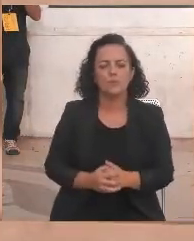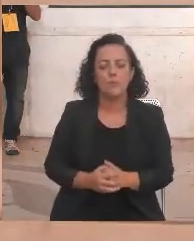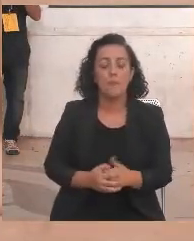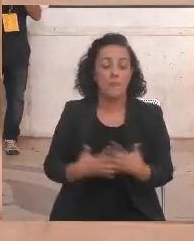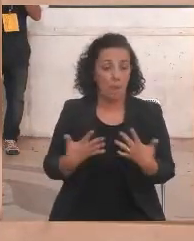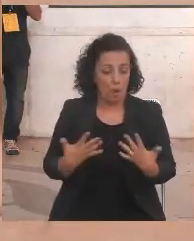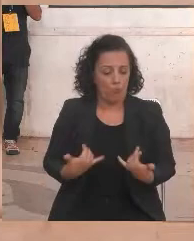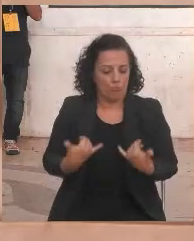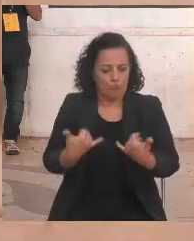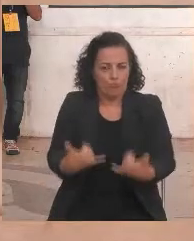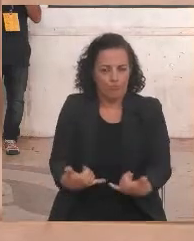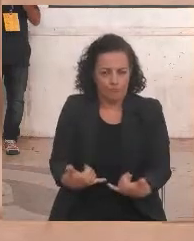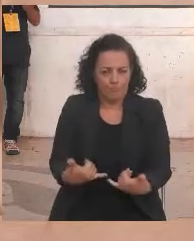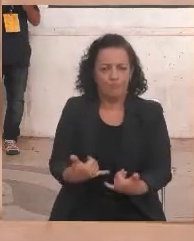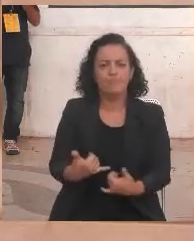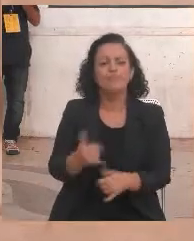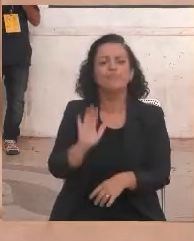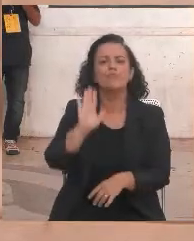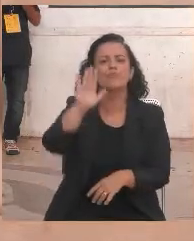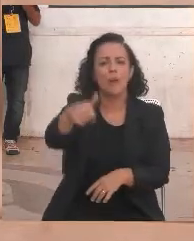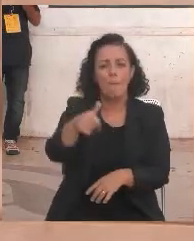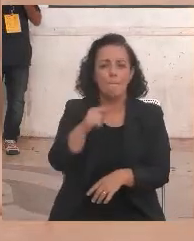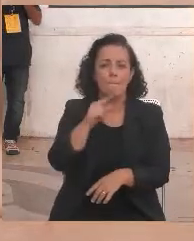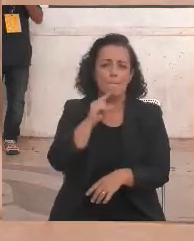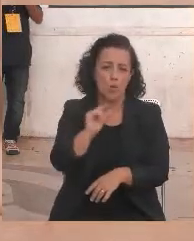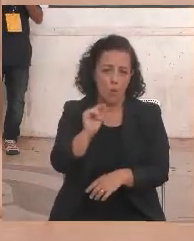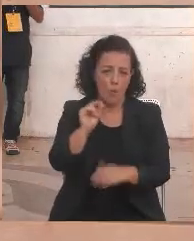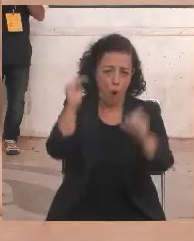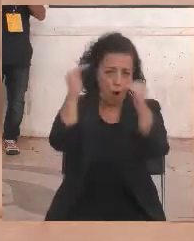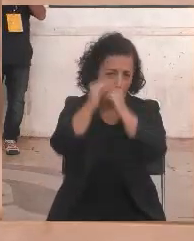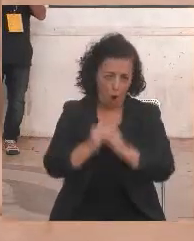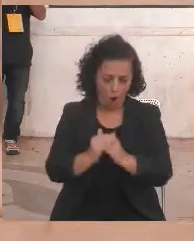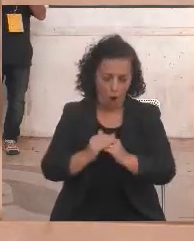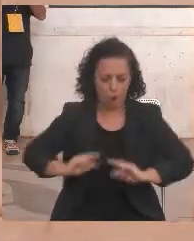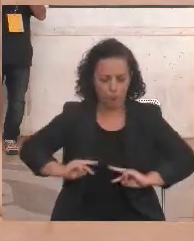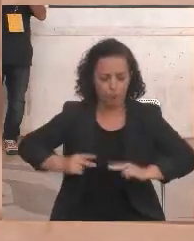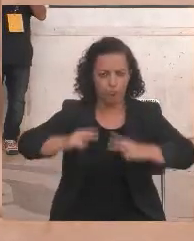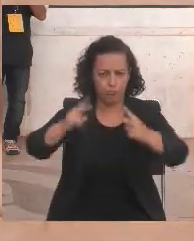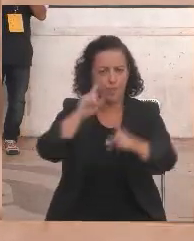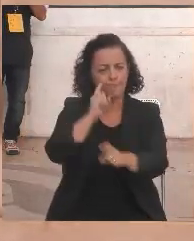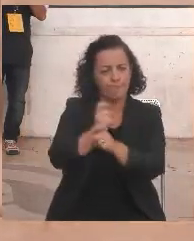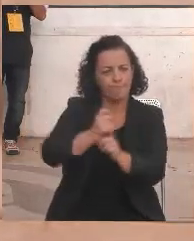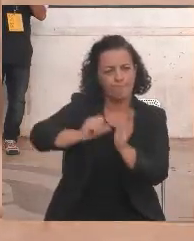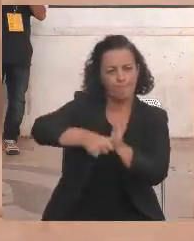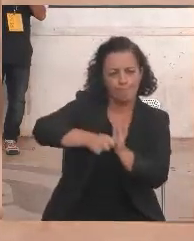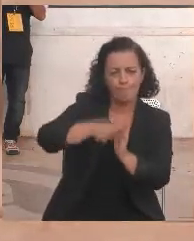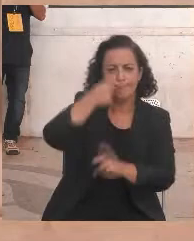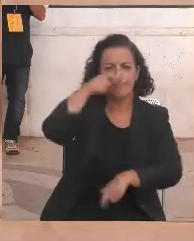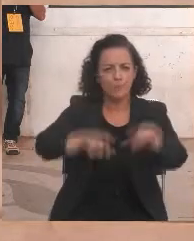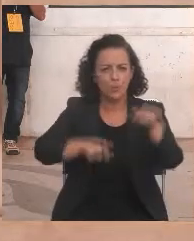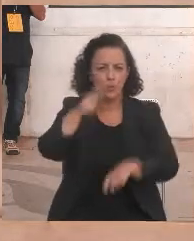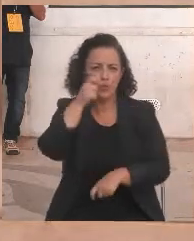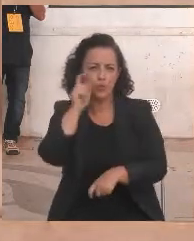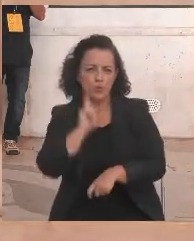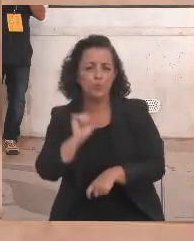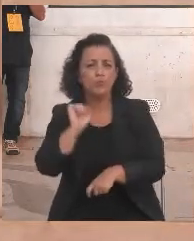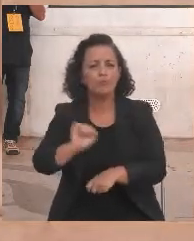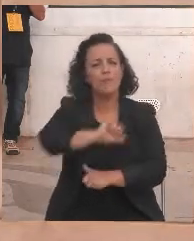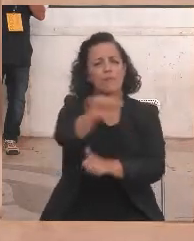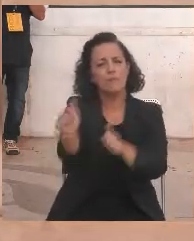Proceremos em seguida à chamada por ordem inversa para efeitos de verificação de identidade e legitimidade dos cidadãos e cidadãs eleitos como